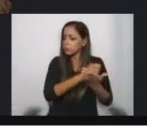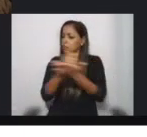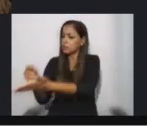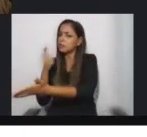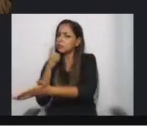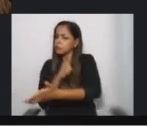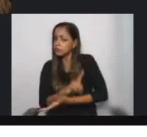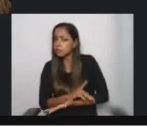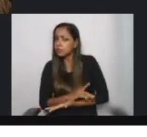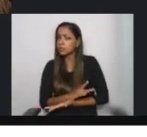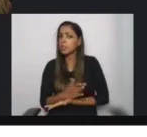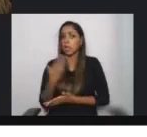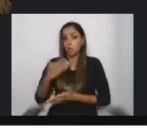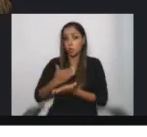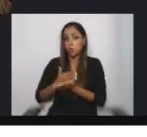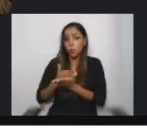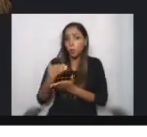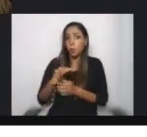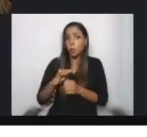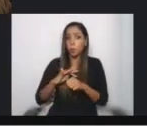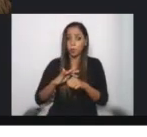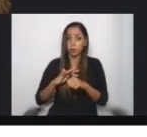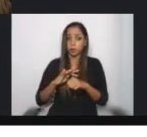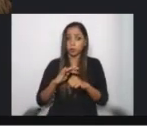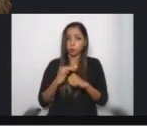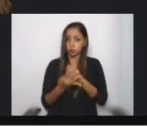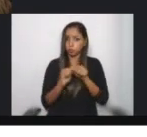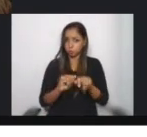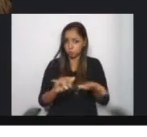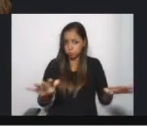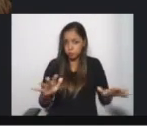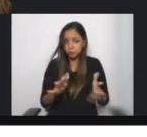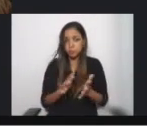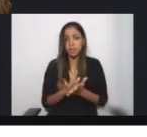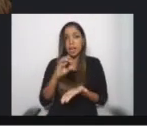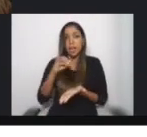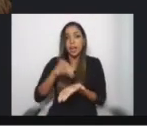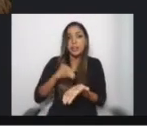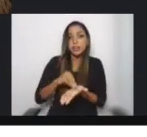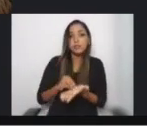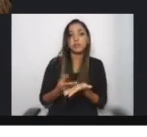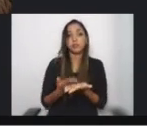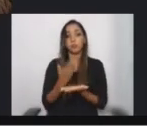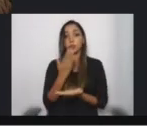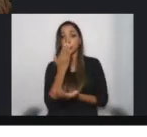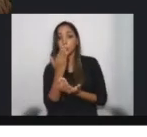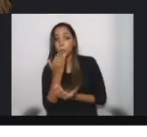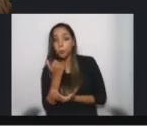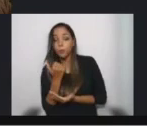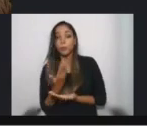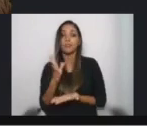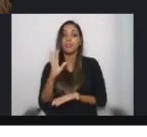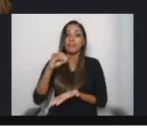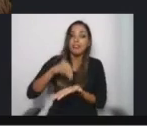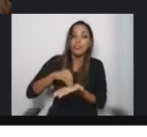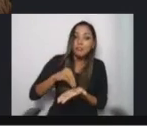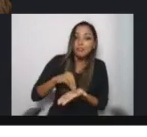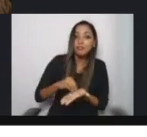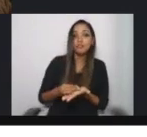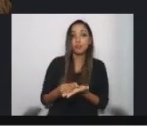faltou vestimenta, quando faltou o apoio psicológico, o apoio financeiro, quem chegou